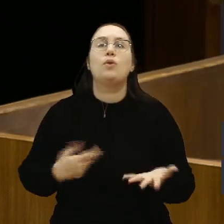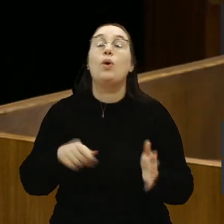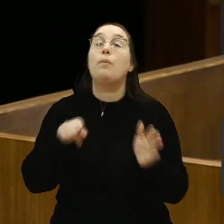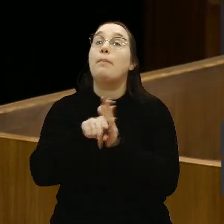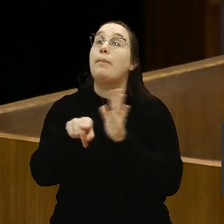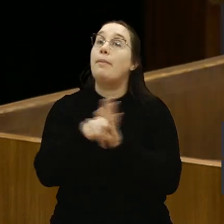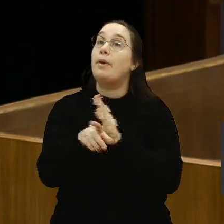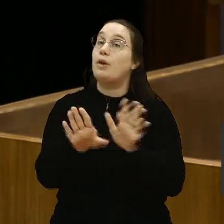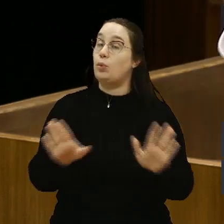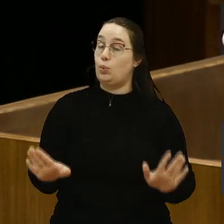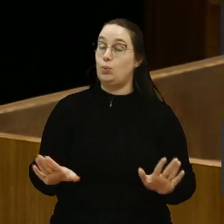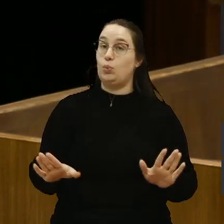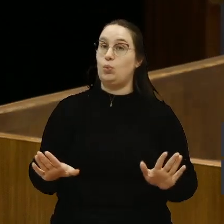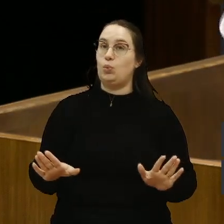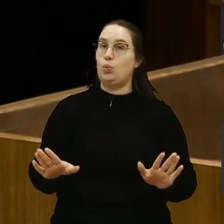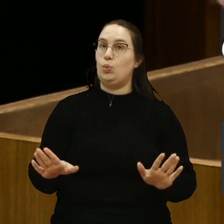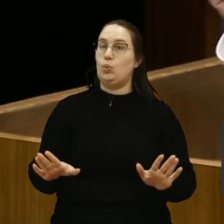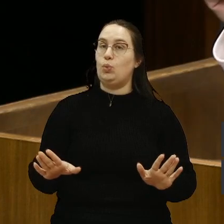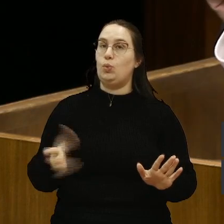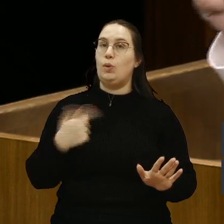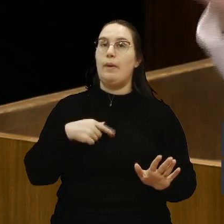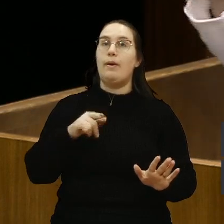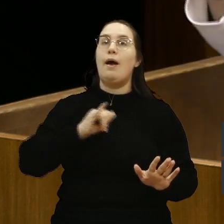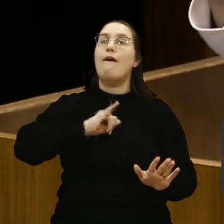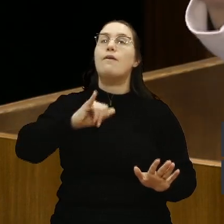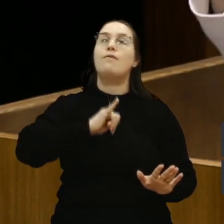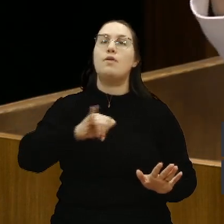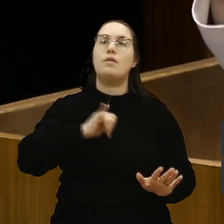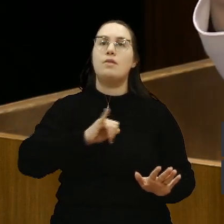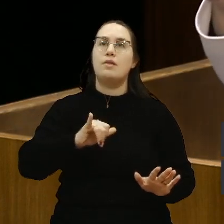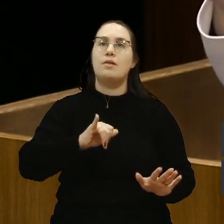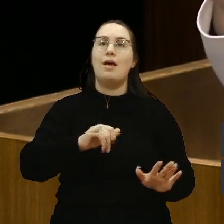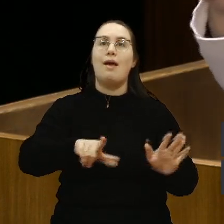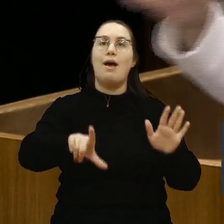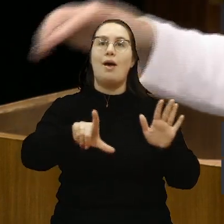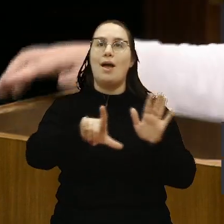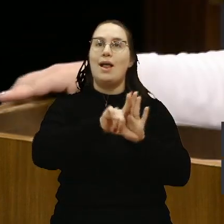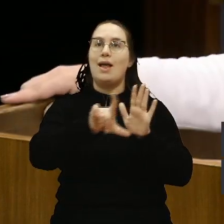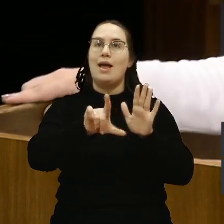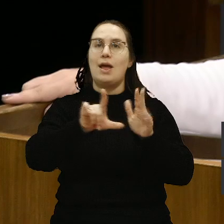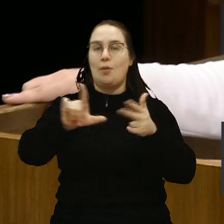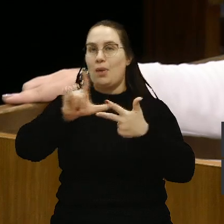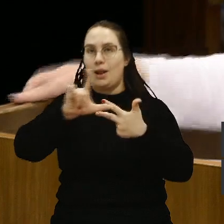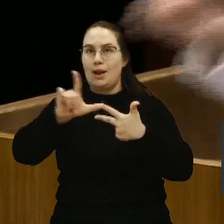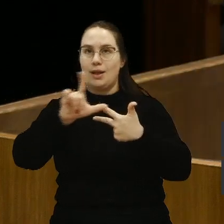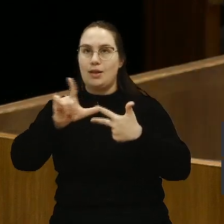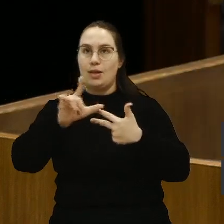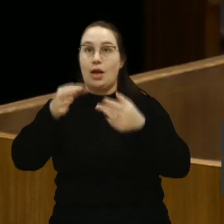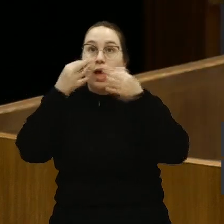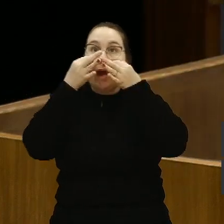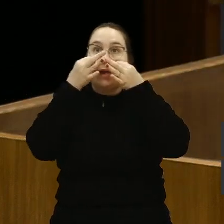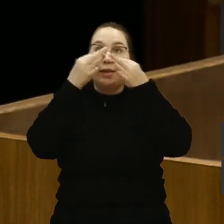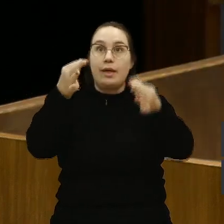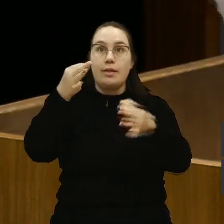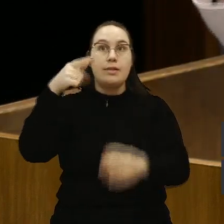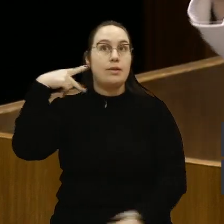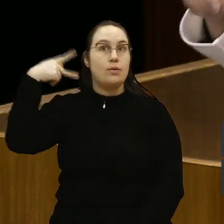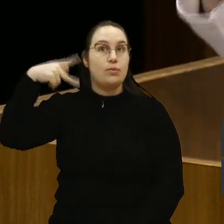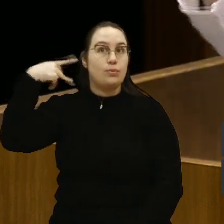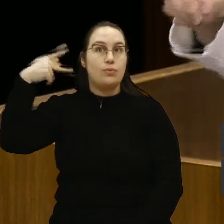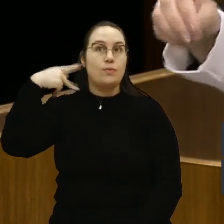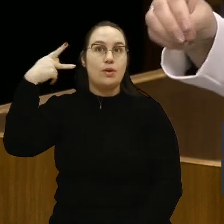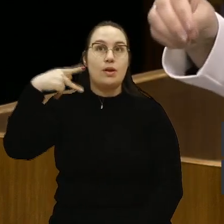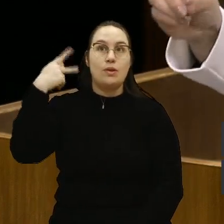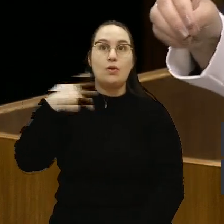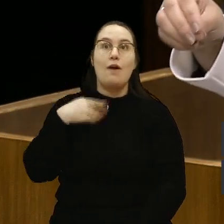Mas, para dizer mais para vocês, como eu falei, é uma legislação, e eu gostaria da atenção dos vereadores, é uma